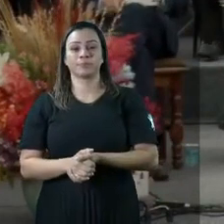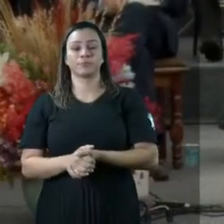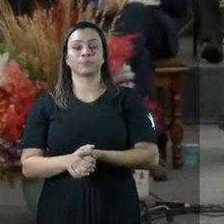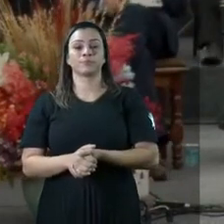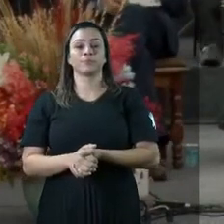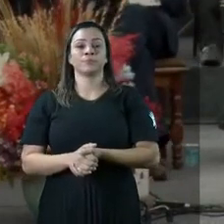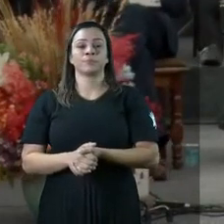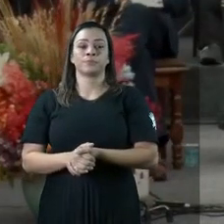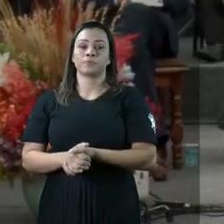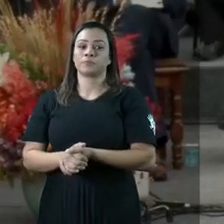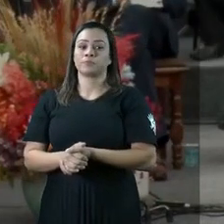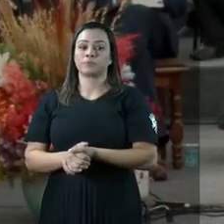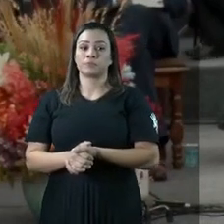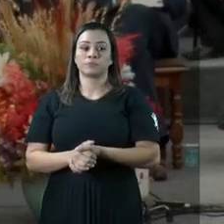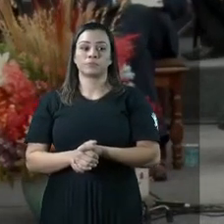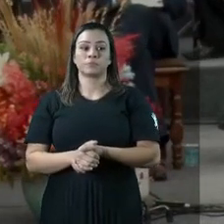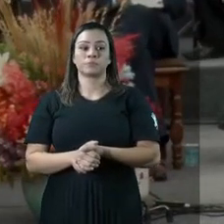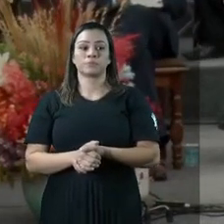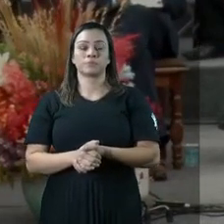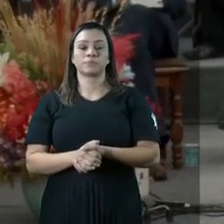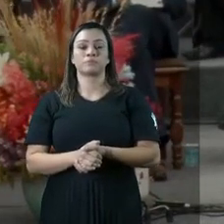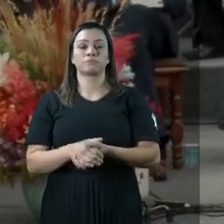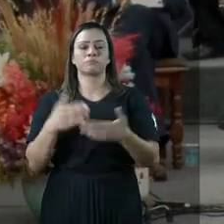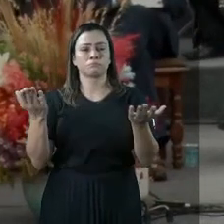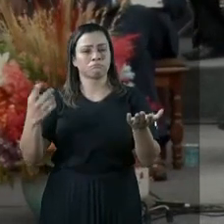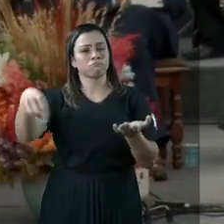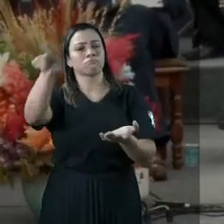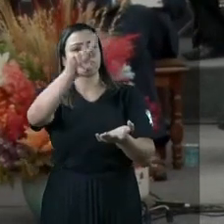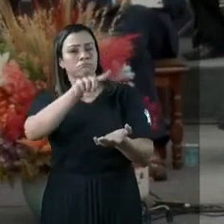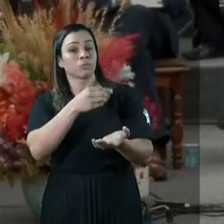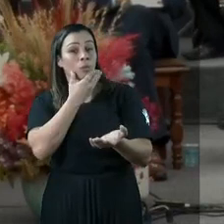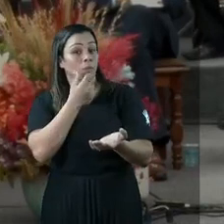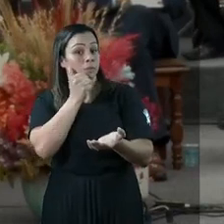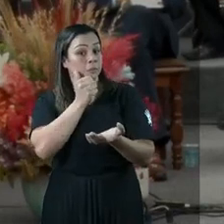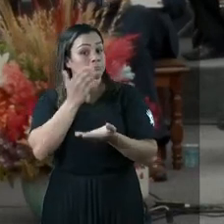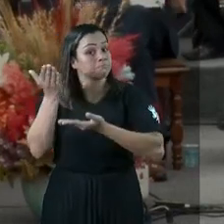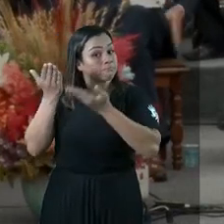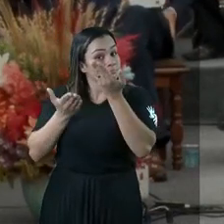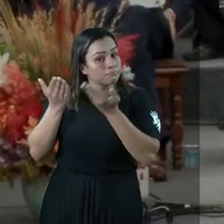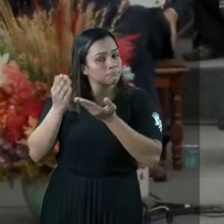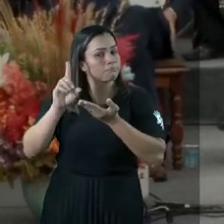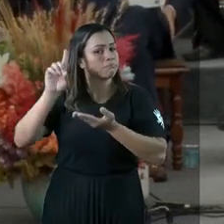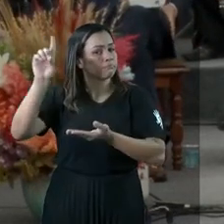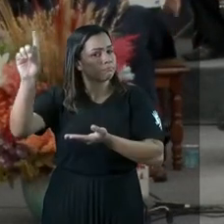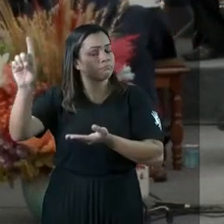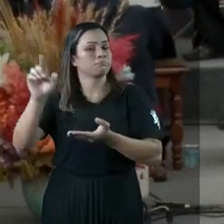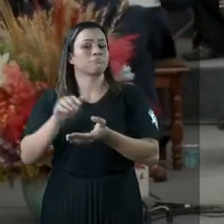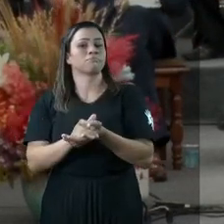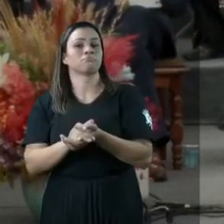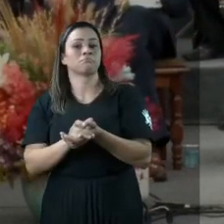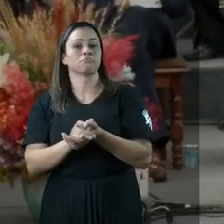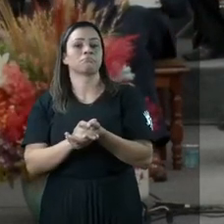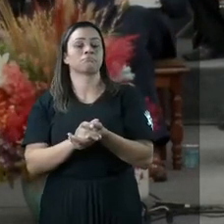Povo de Deus, servos e servas do Altíssimo, ministros do altar e